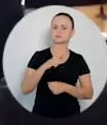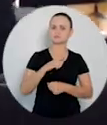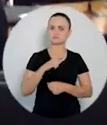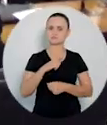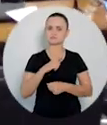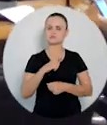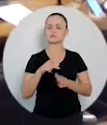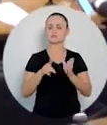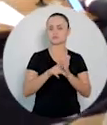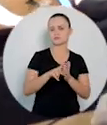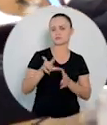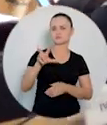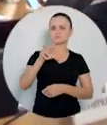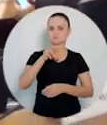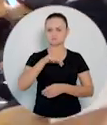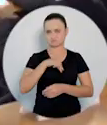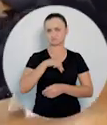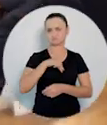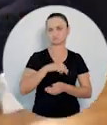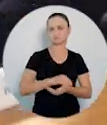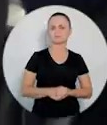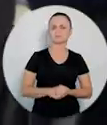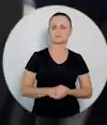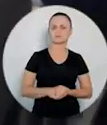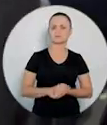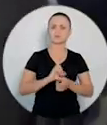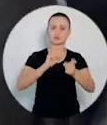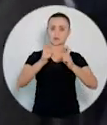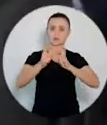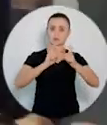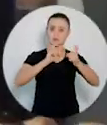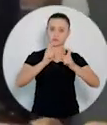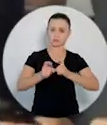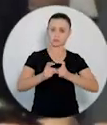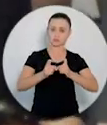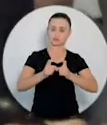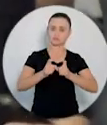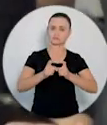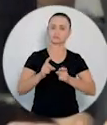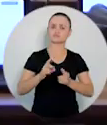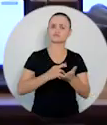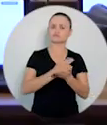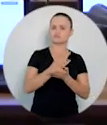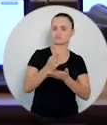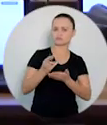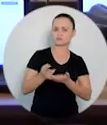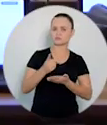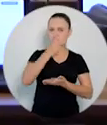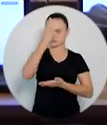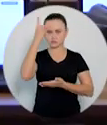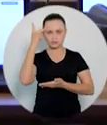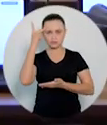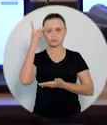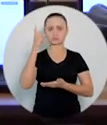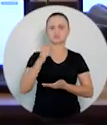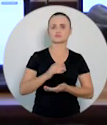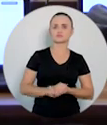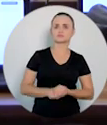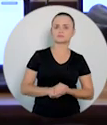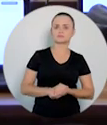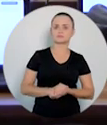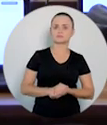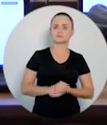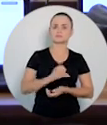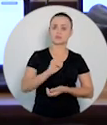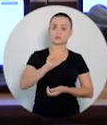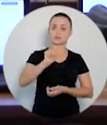As sabatinas foram prestigiadas também por membros da diretoria da Ordem dos Advogados do Brasil, o que demonstra o apoio da OAB a